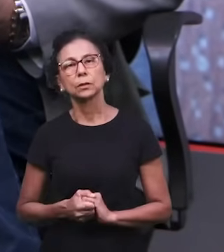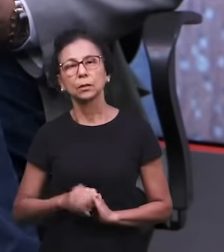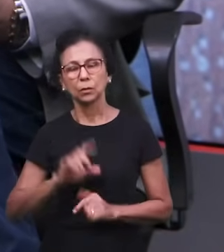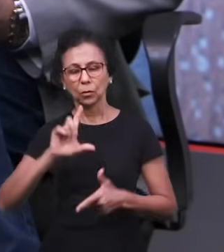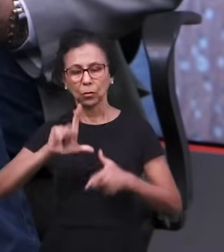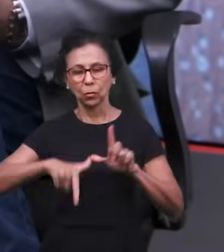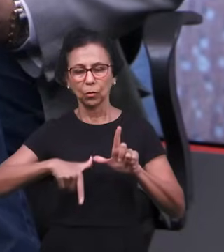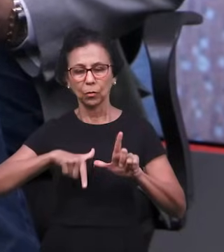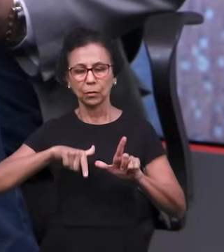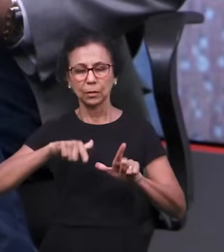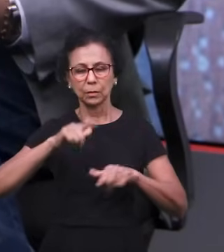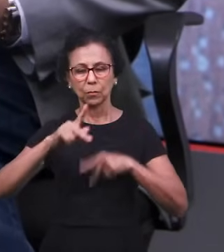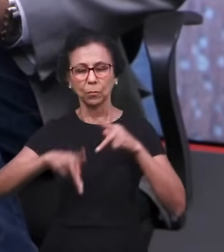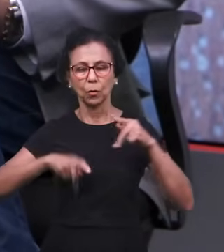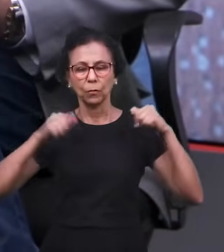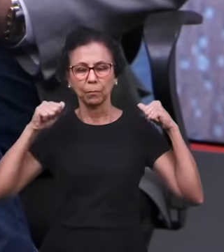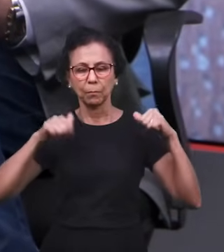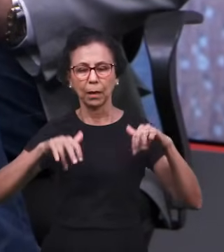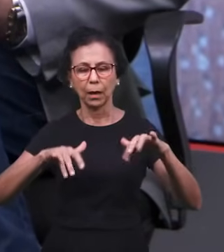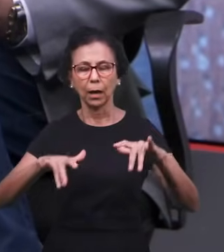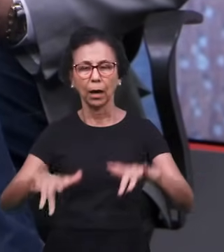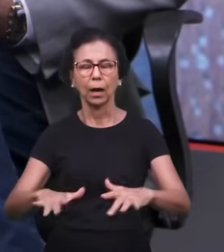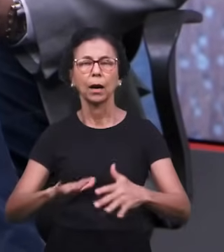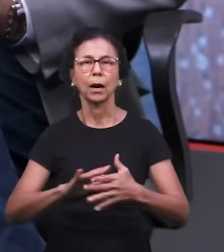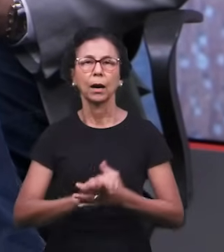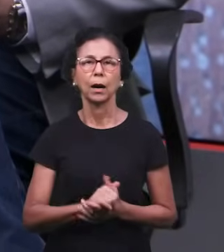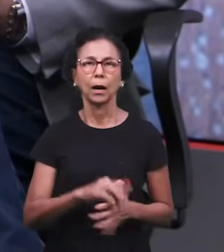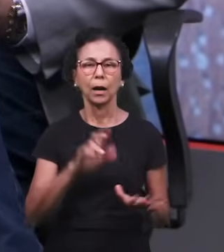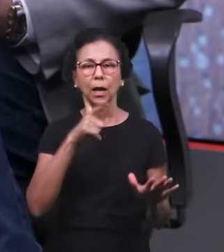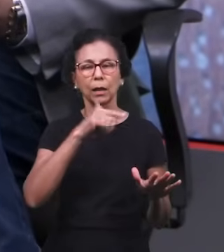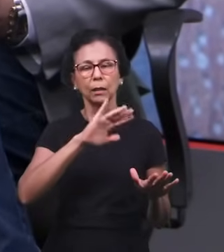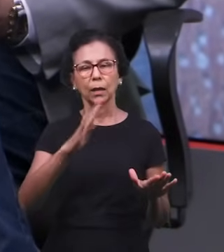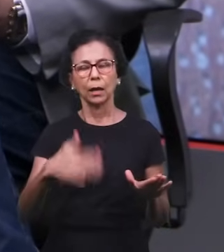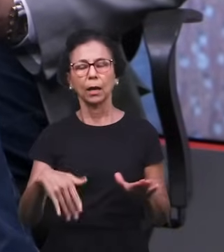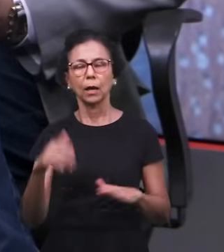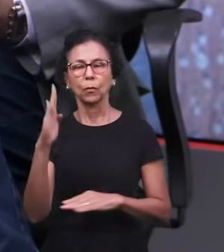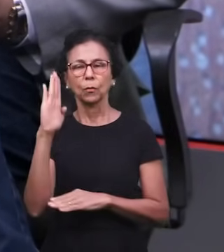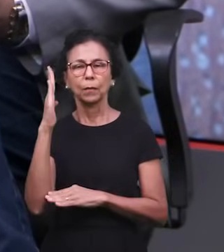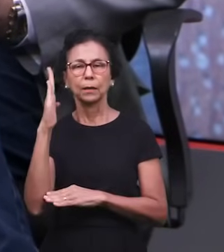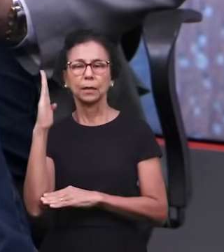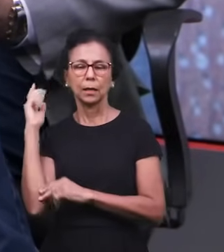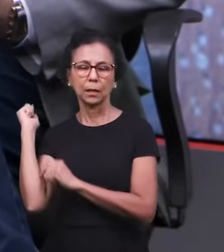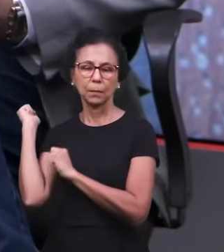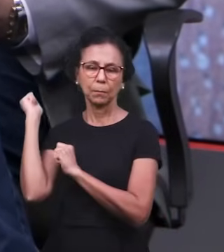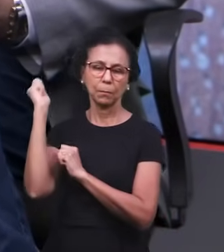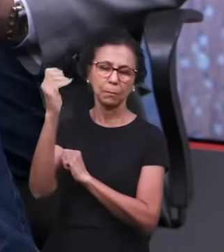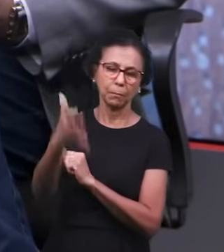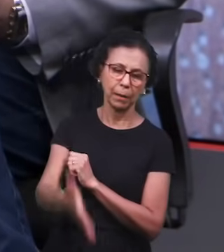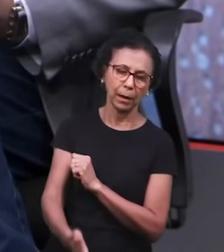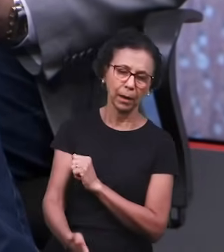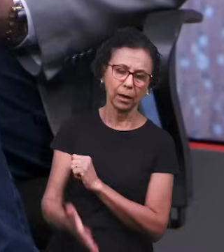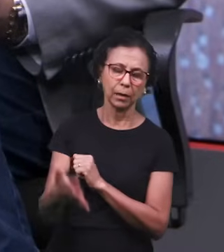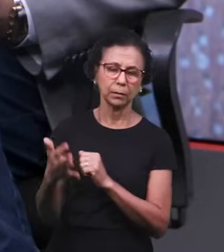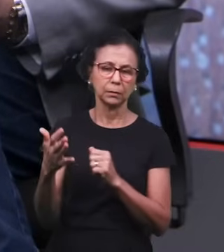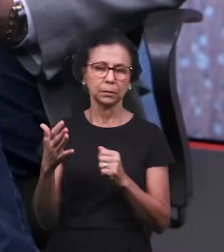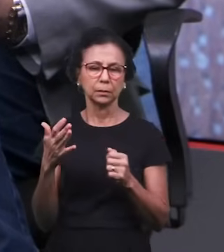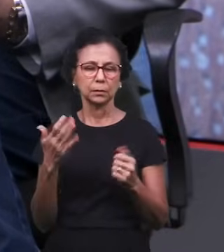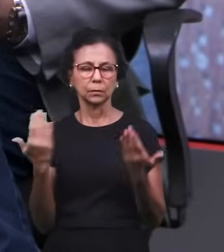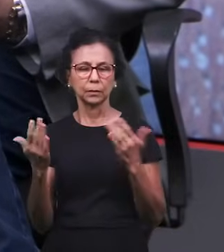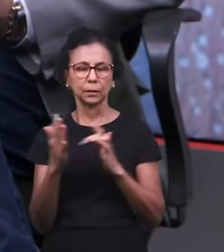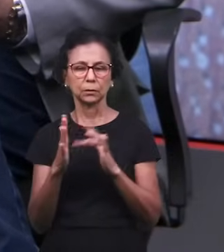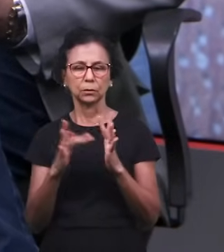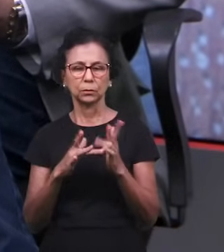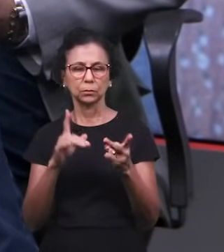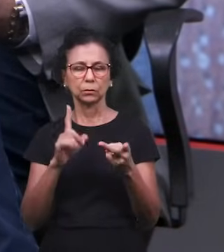a rocha que brotou água, né, o maná, Tudo isso, um tipo do Senhor Jesus.